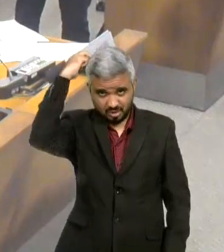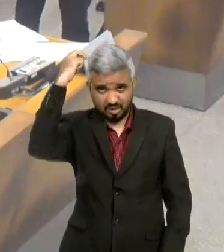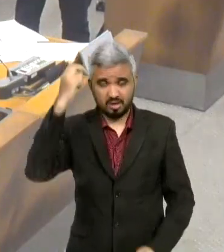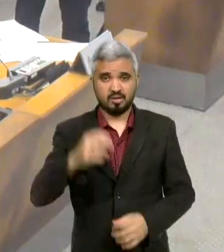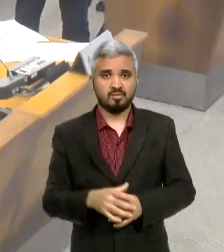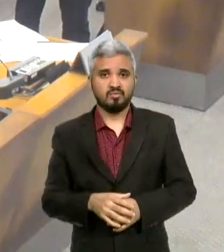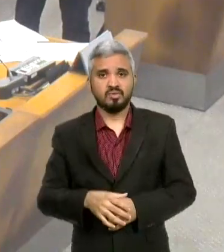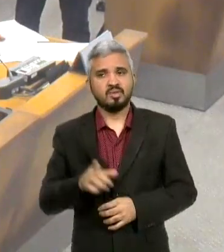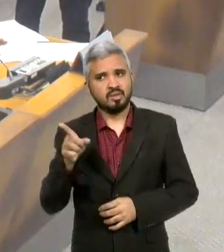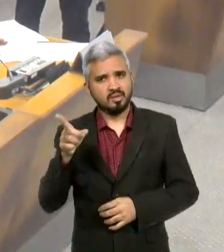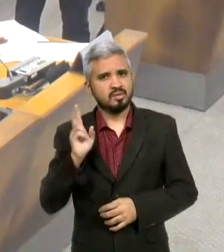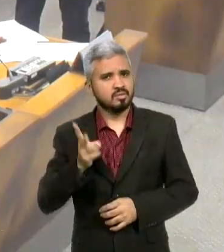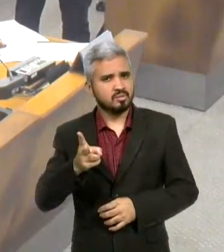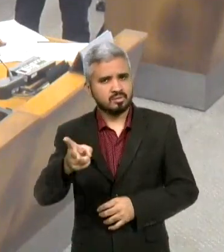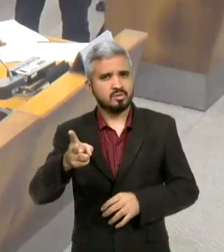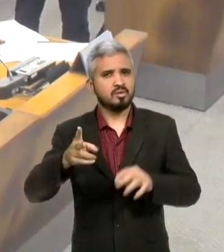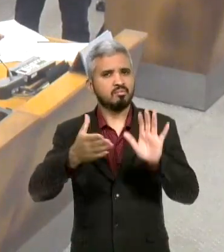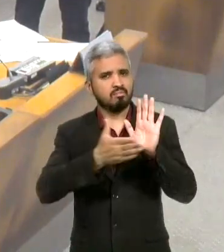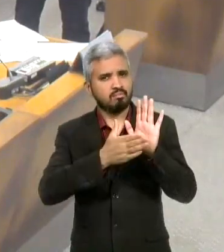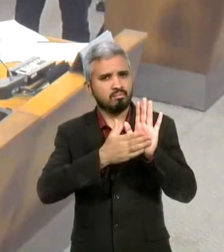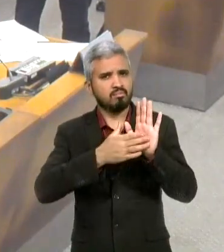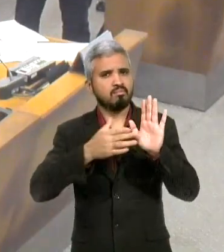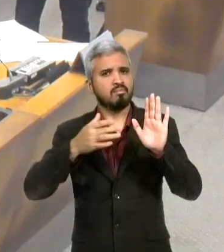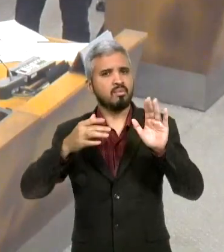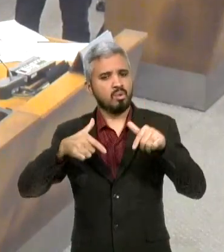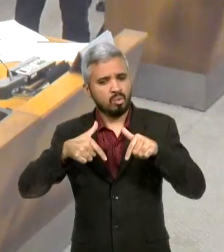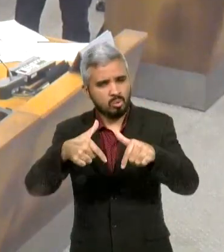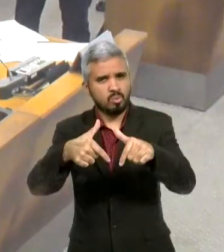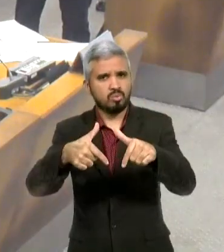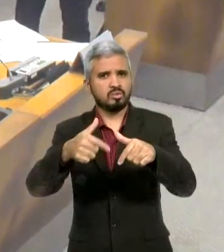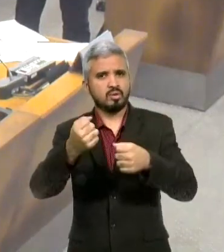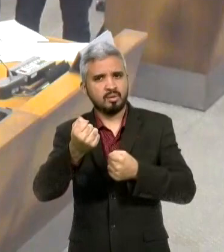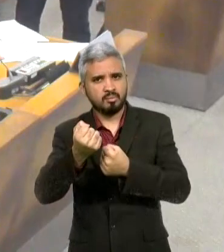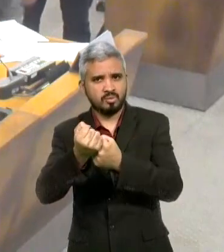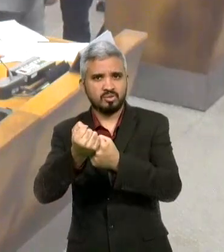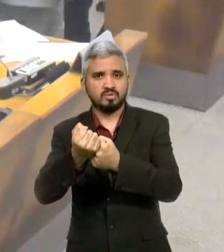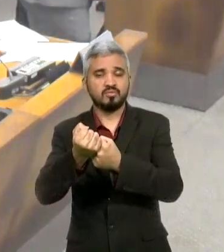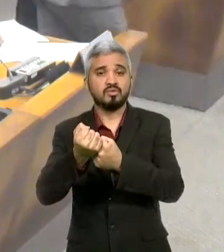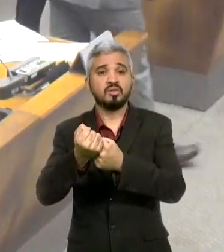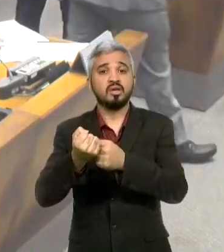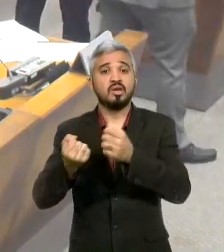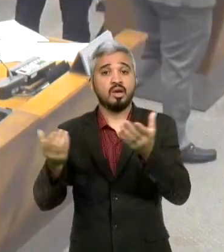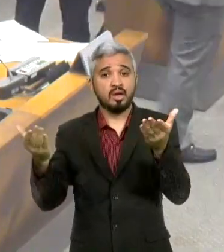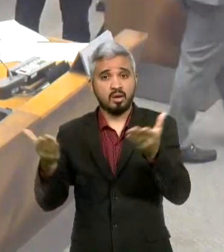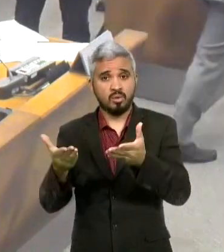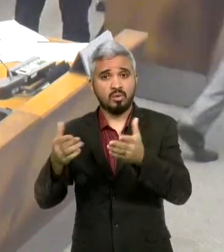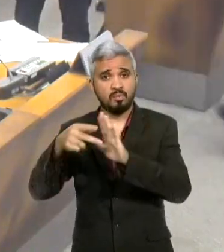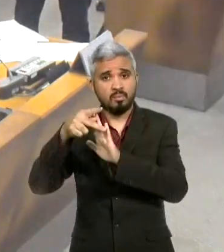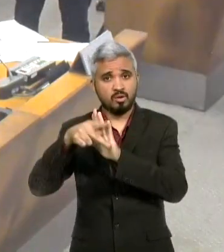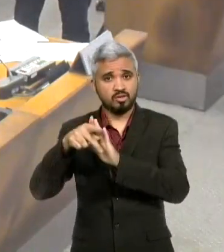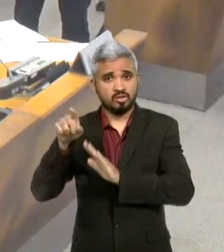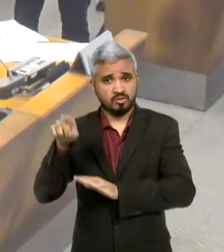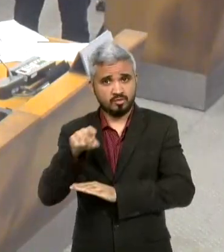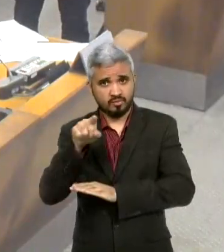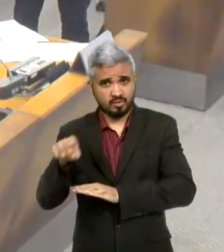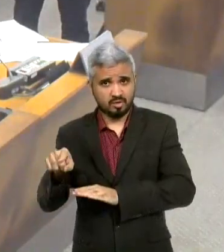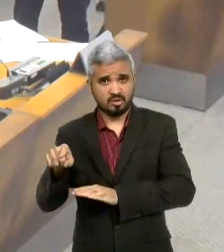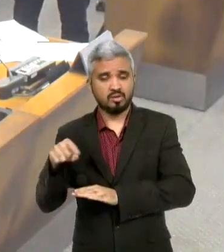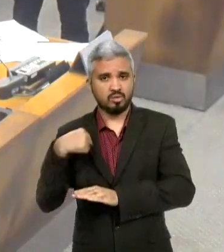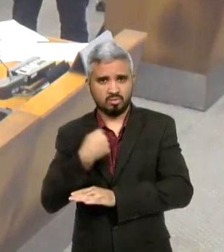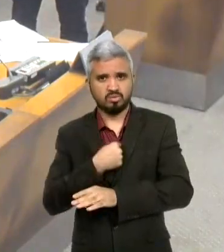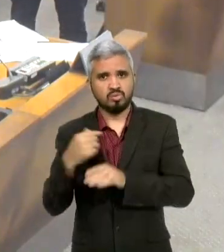e mais uma vez também com relação a esse veto que chegou agora, mas a casa precisa apreciar e a gente mantém também o veto. Voto